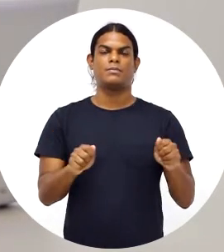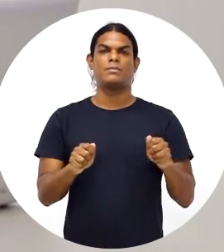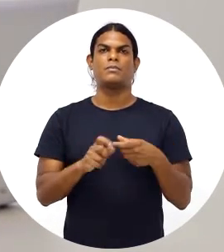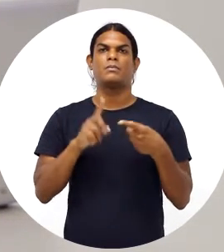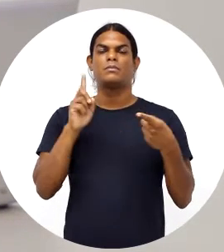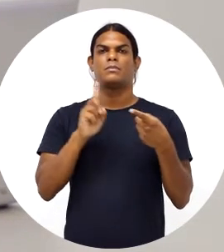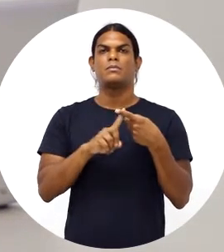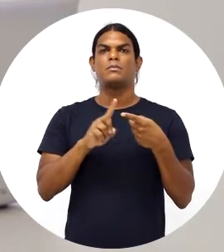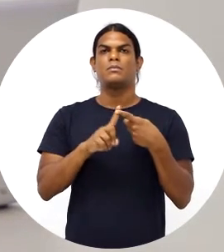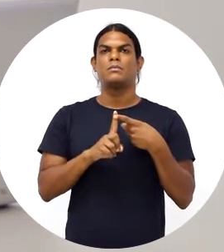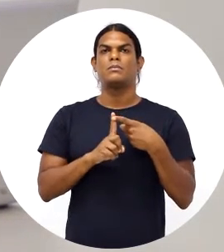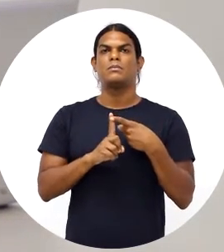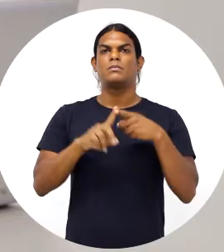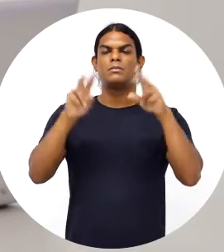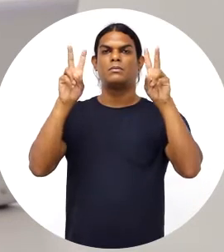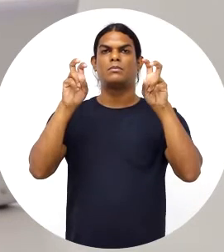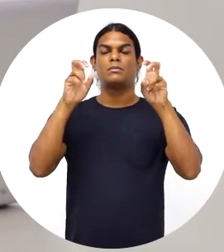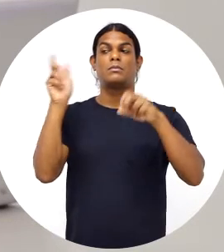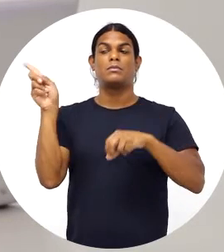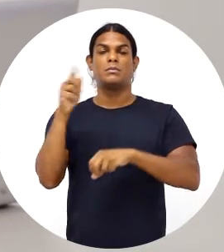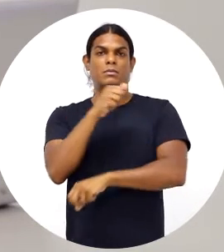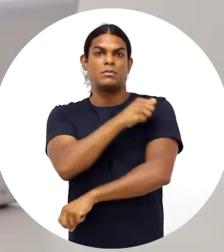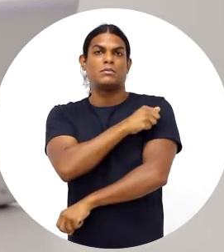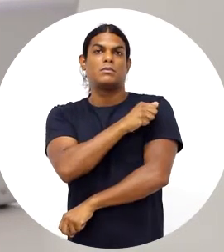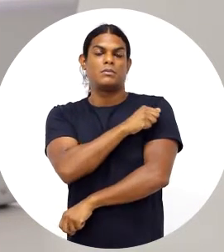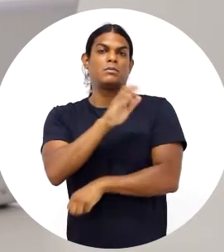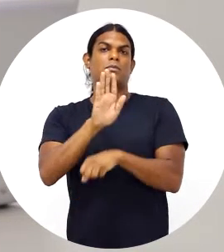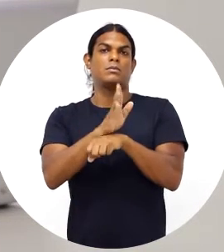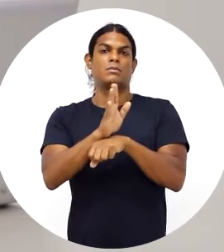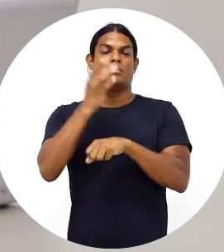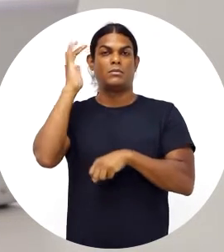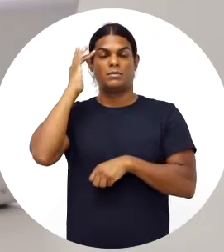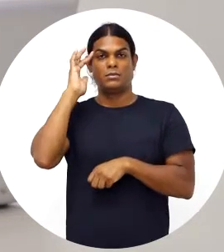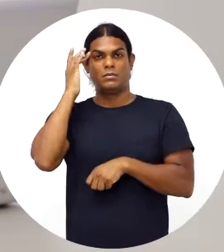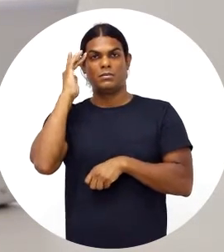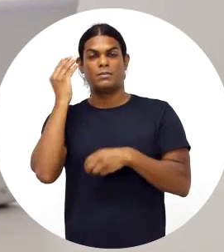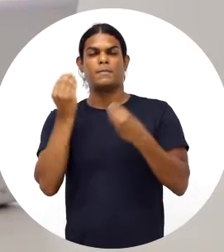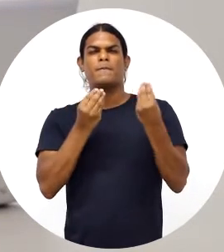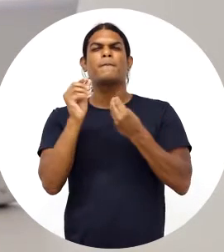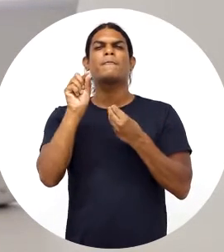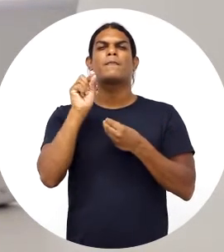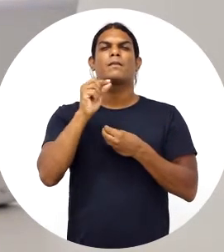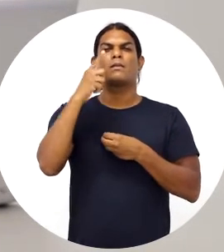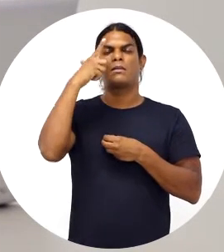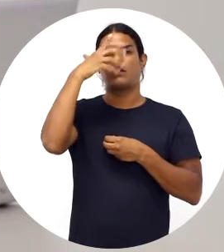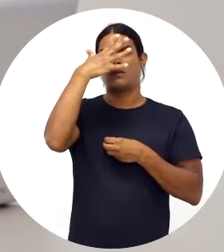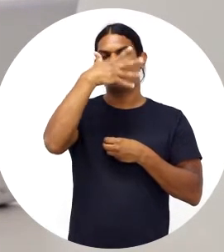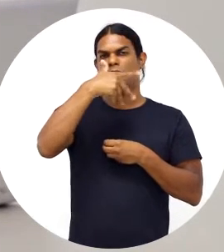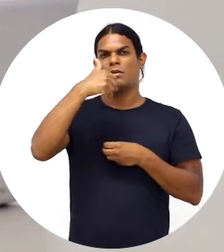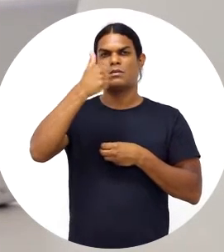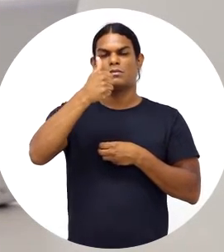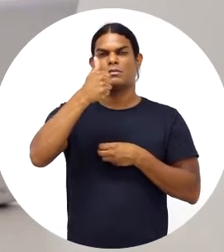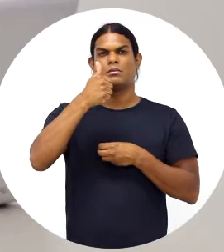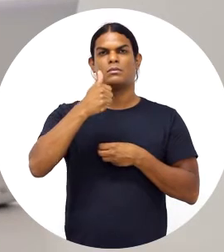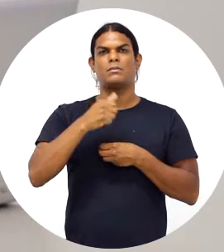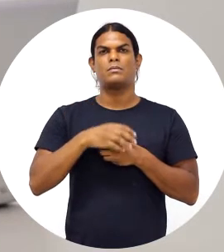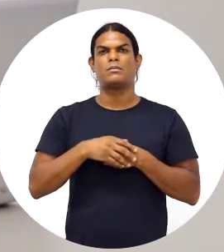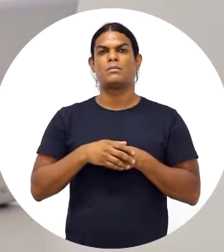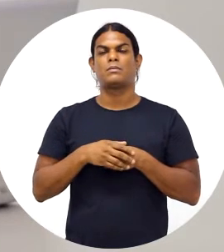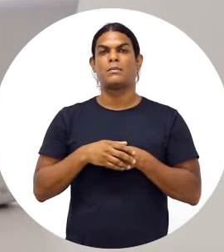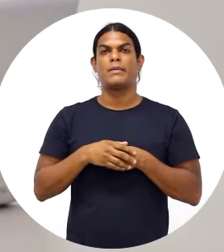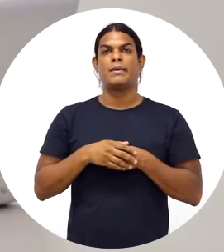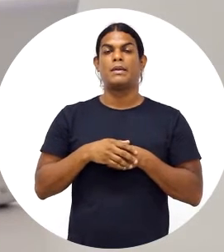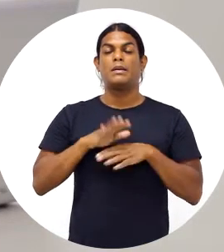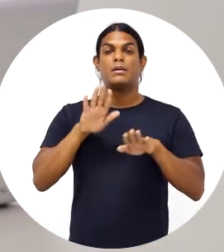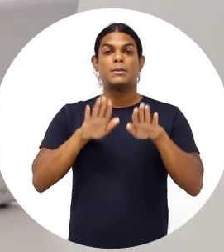uma outra coisa que as alunas refletem na cena é sobre o conceito de belo. Na realidade, dependendo